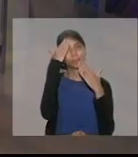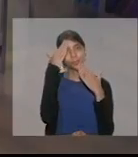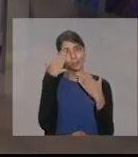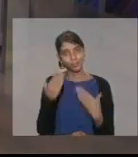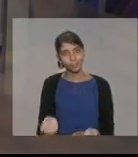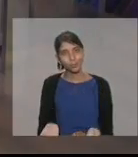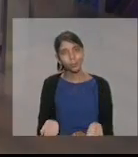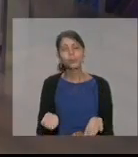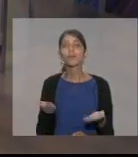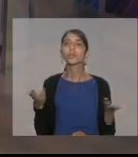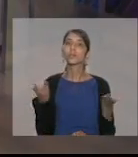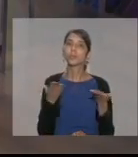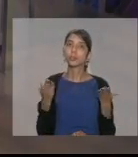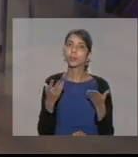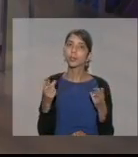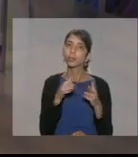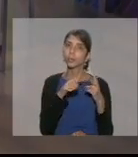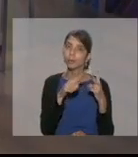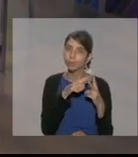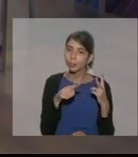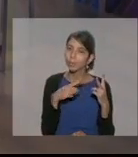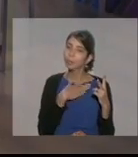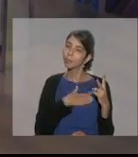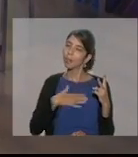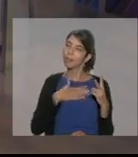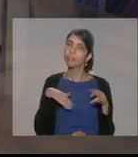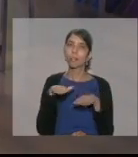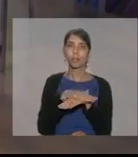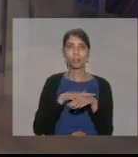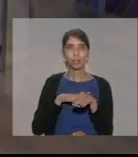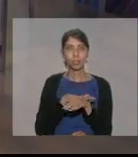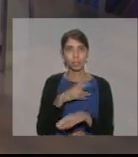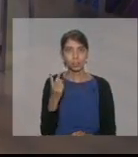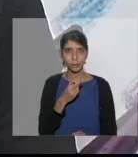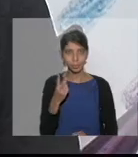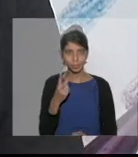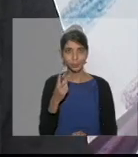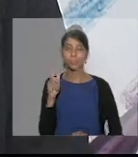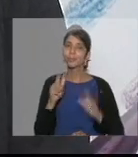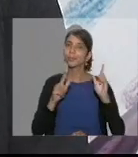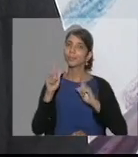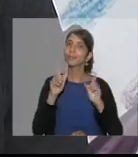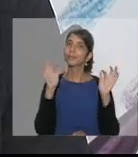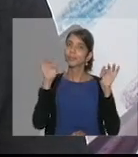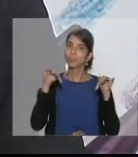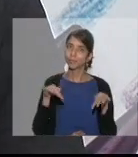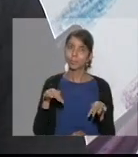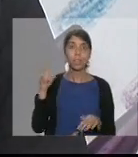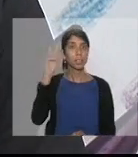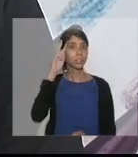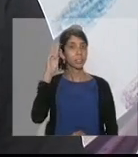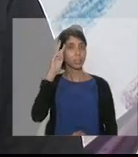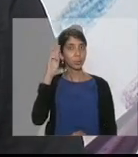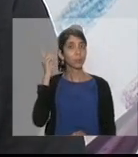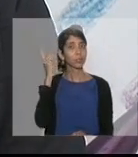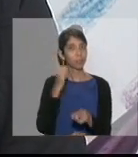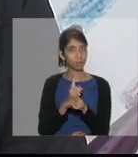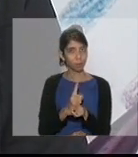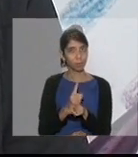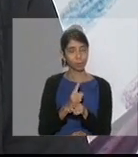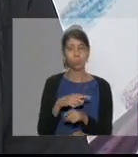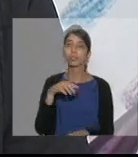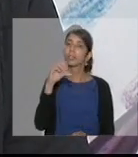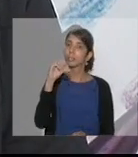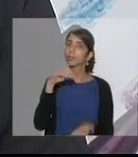Muitíssimo obrigada pela participação, prazer conversar com vocês. O nosso programa fica por aqui. Na próxima segunda-feira nós